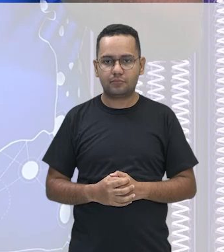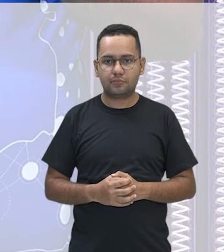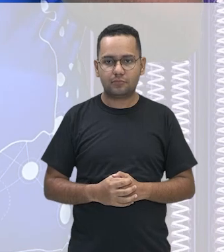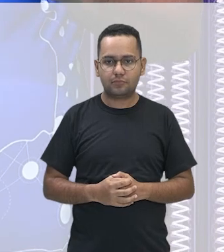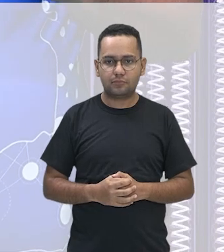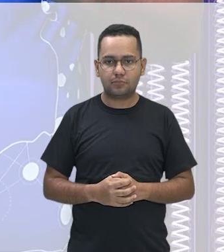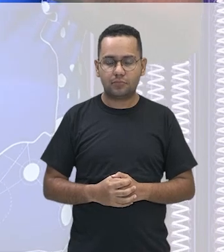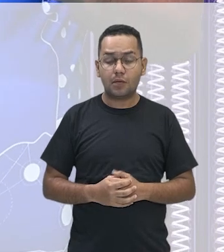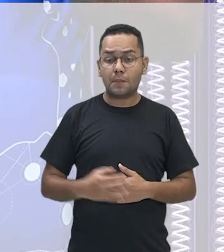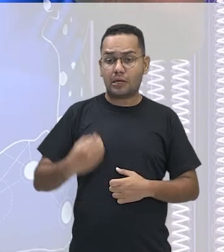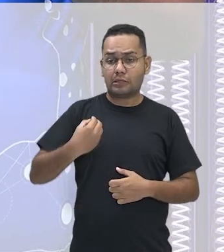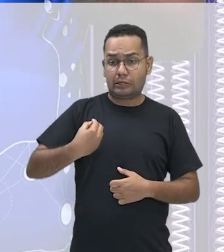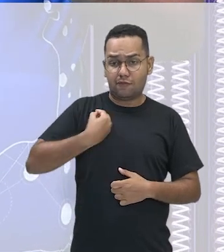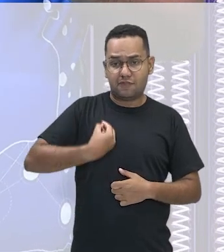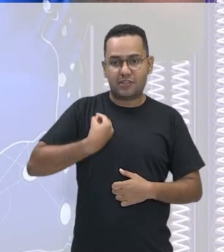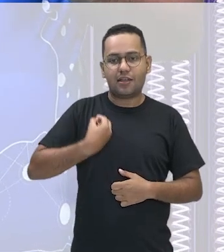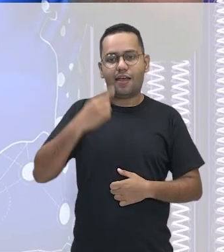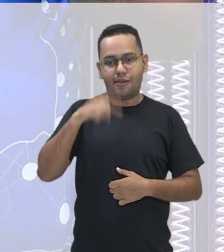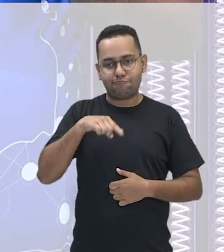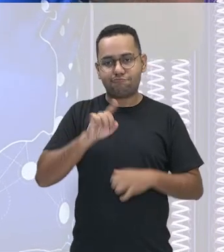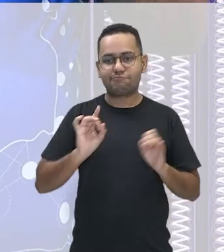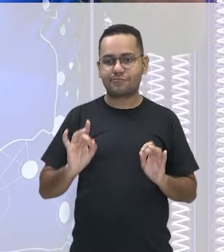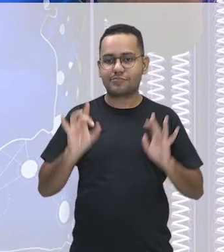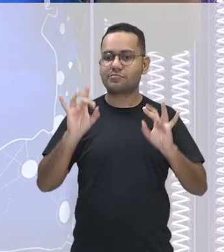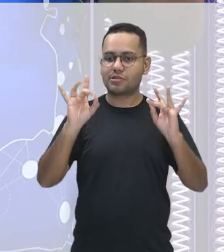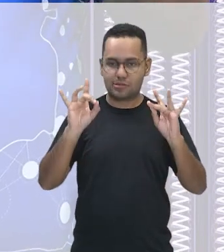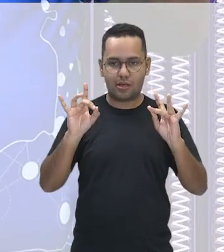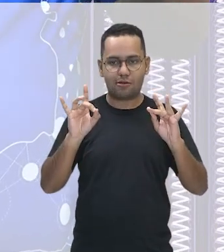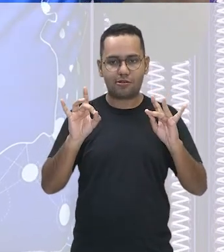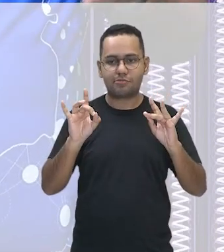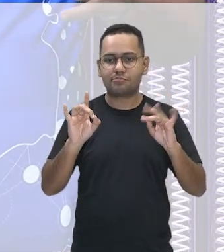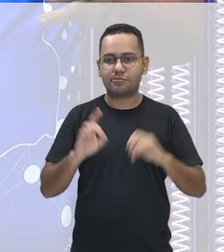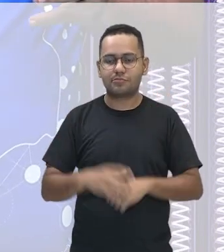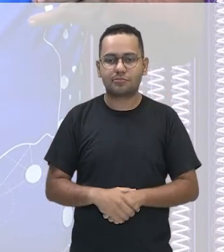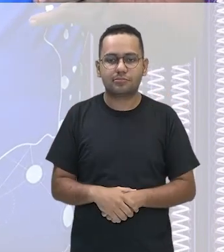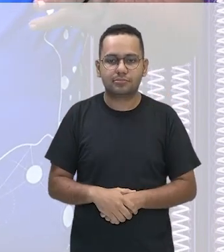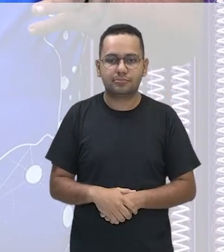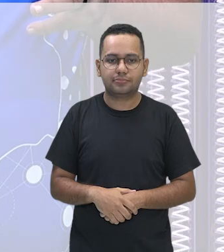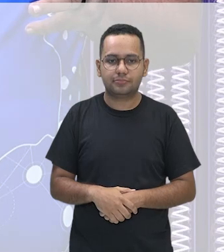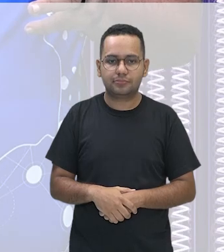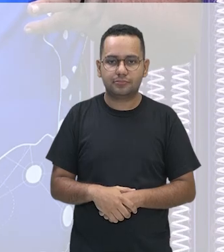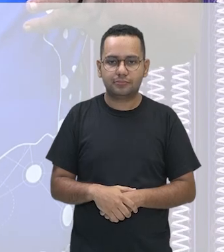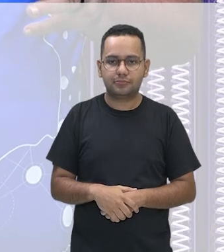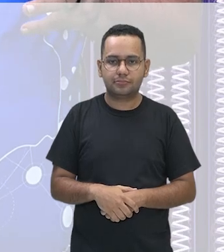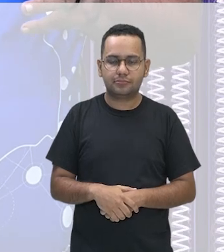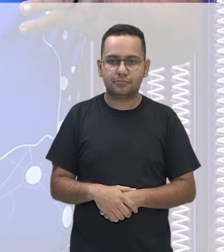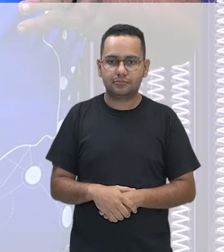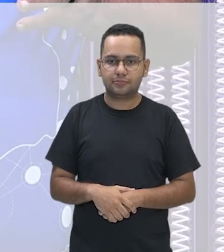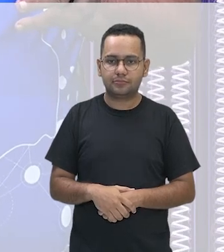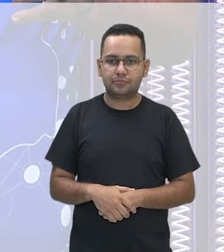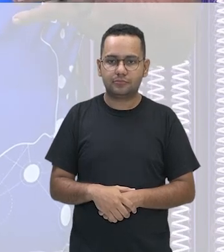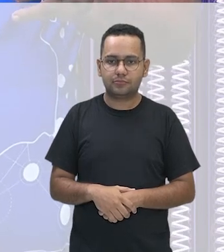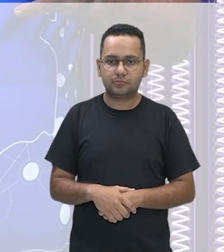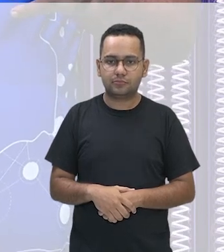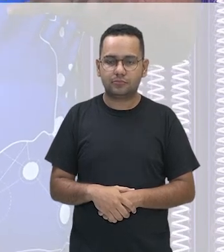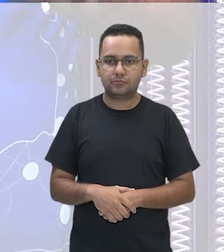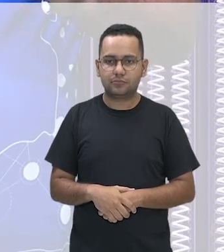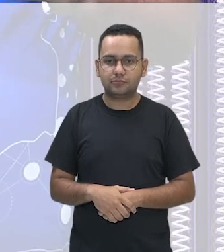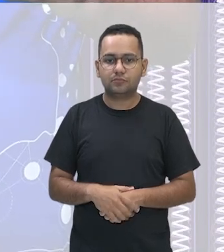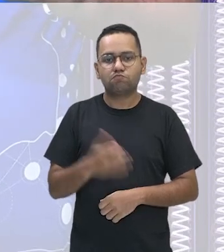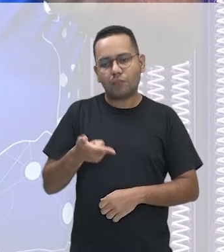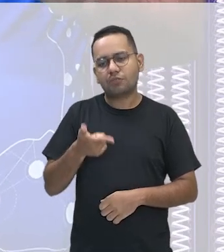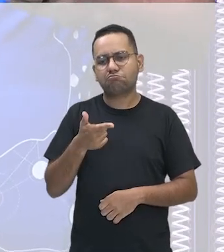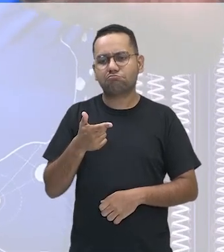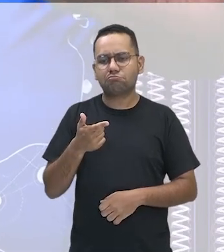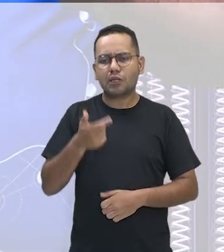único, ok? Então, isso nós poderíamos dizer de maneira bem geral sobre a dimensão da vida como na